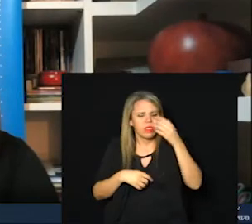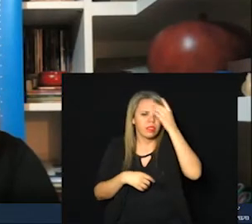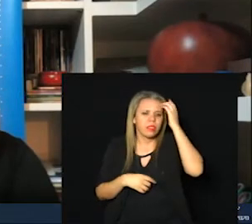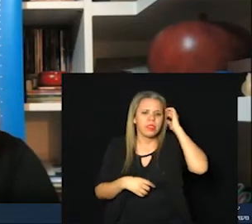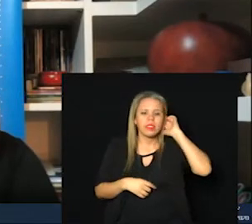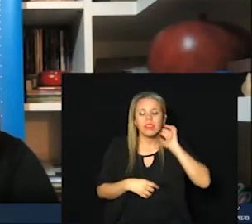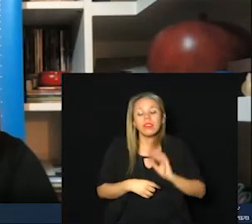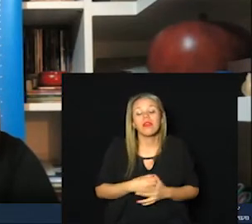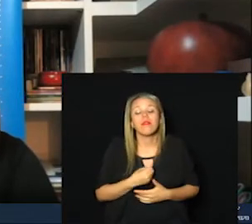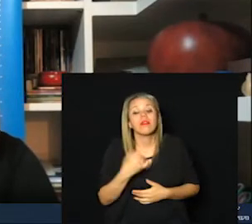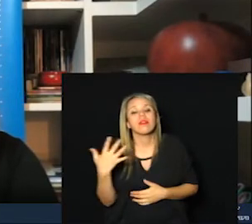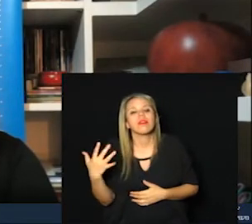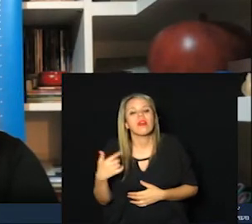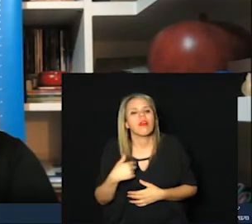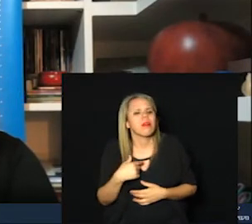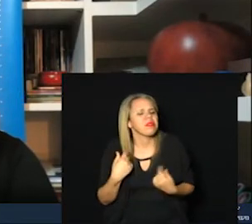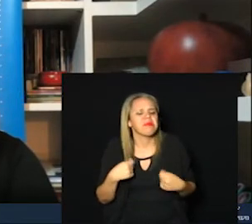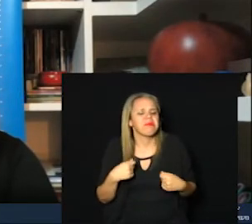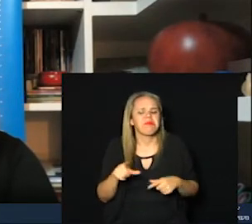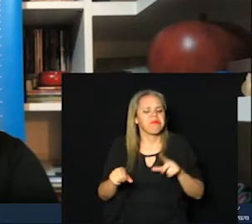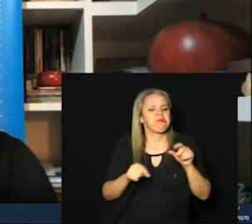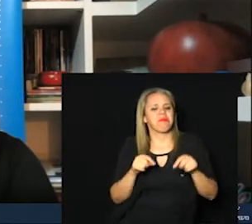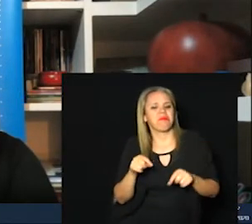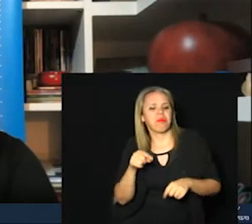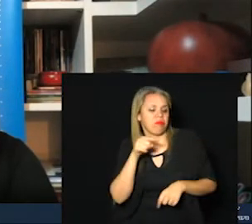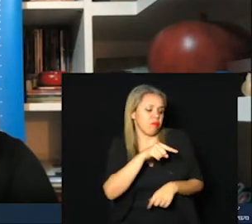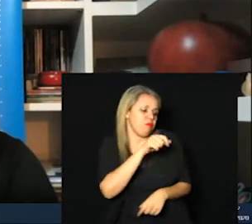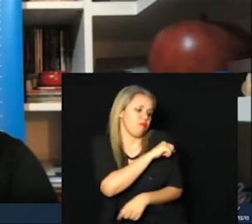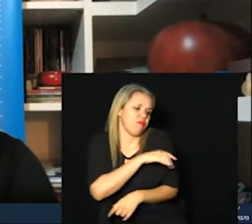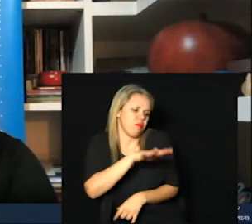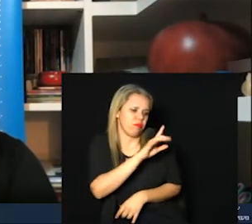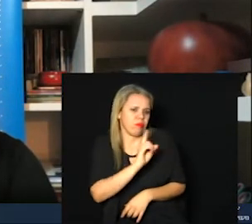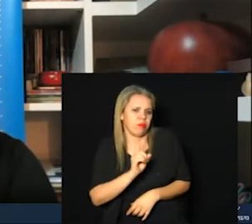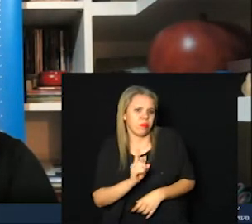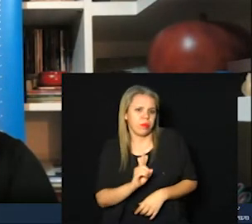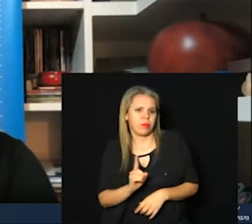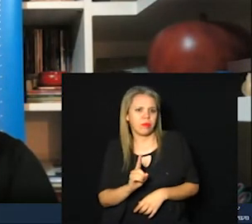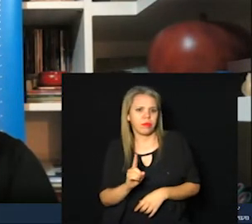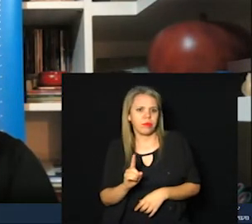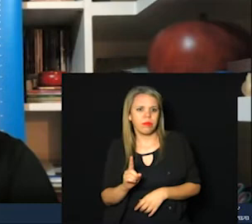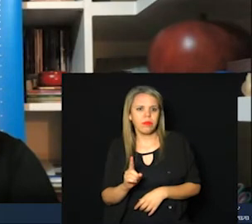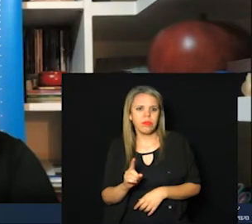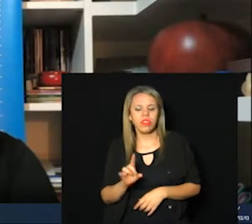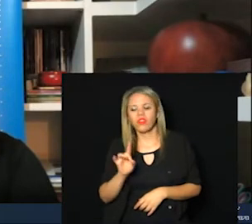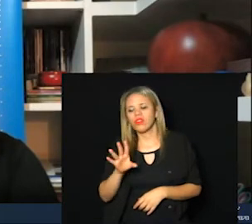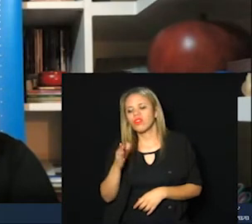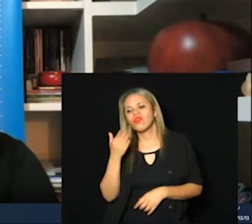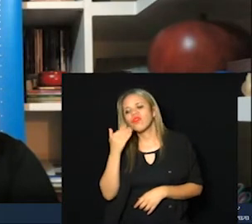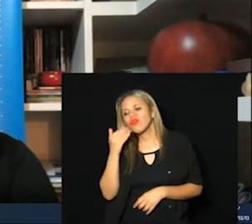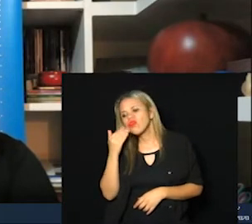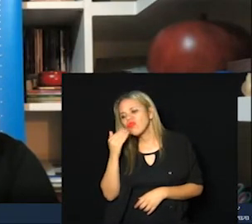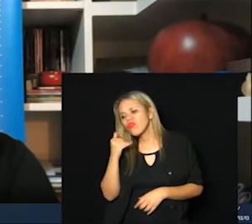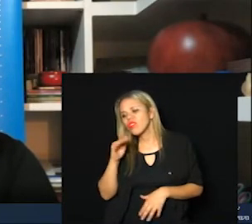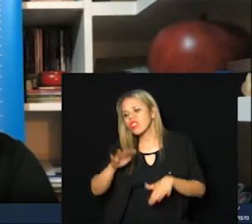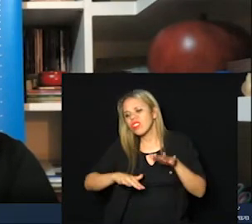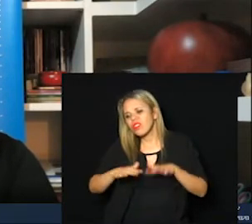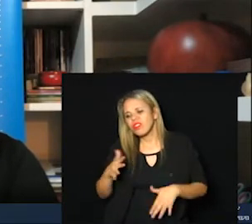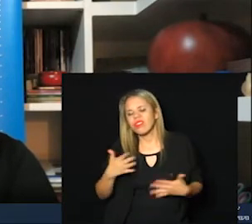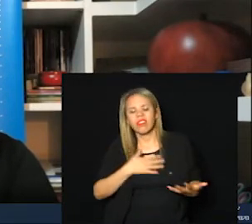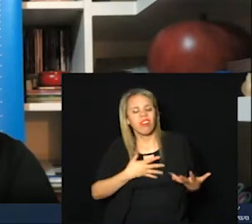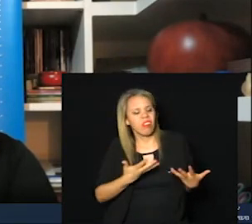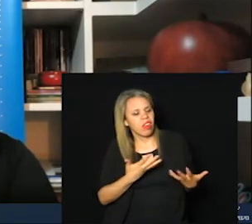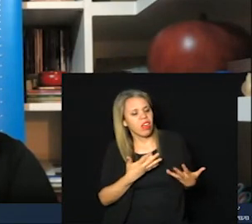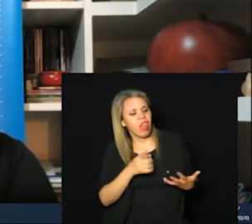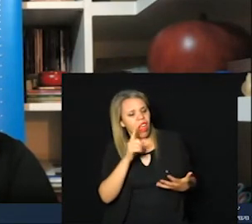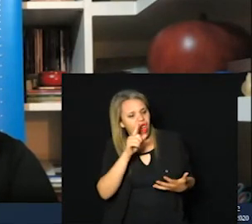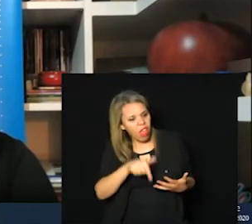vezes eu não preferi aqueles alunos, preferi os bonzinhos, né? Quantas vezes era